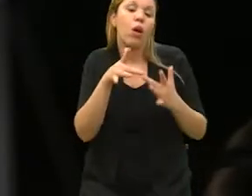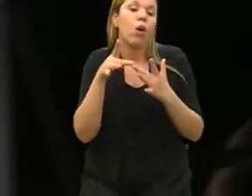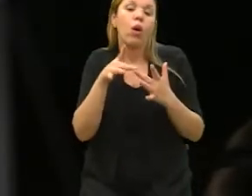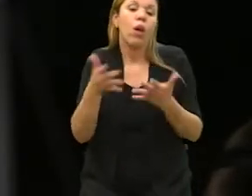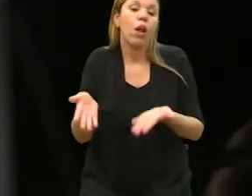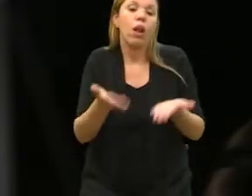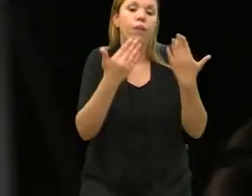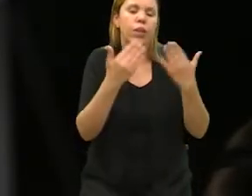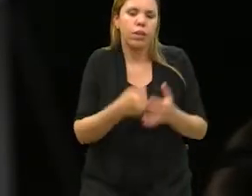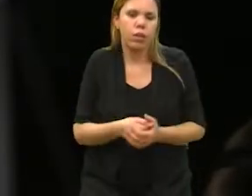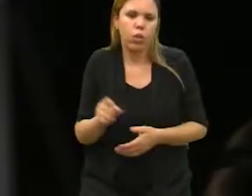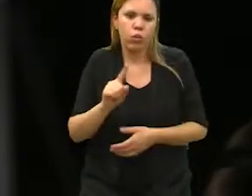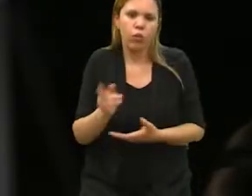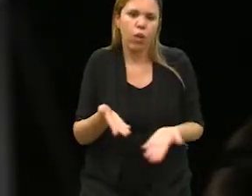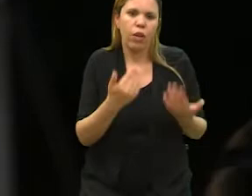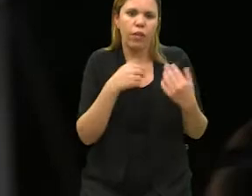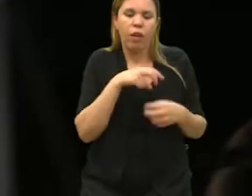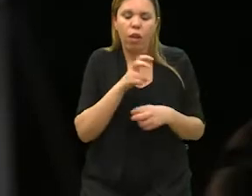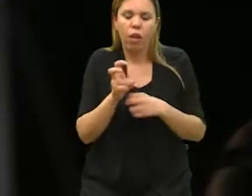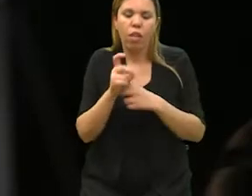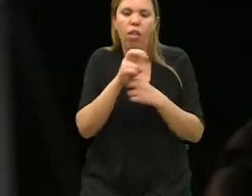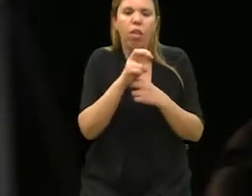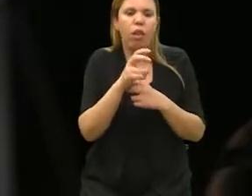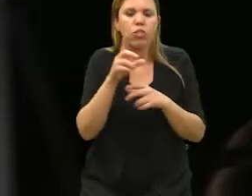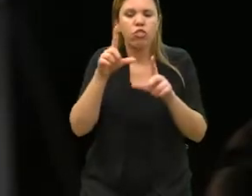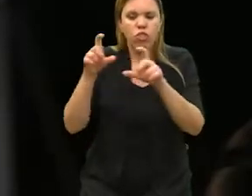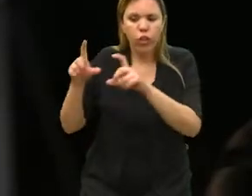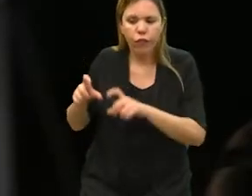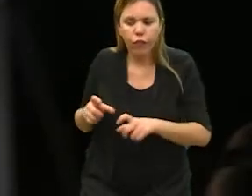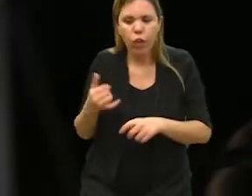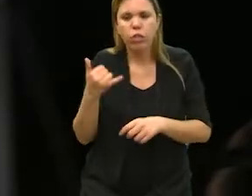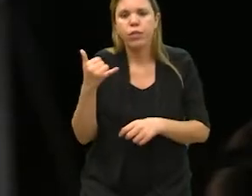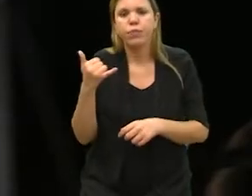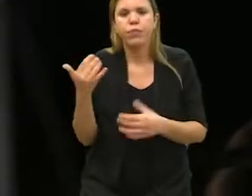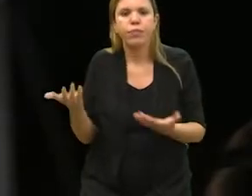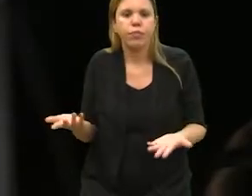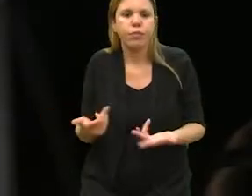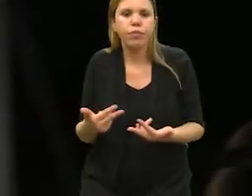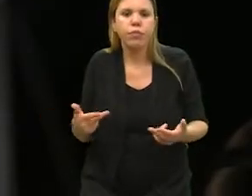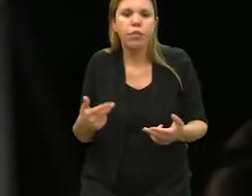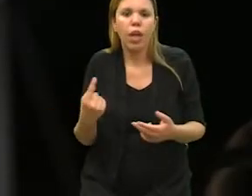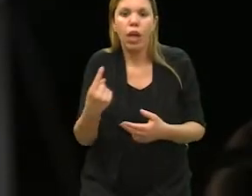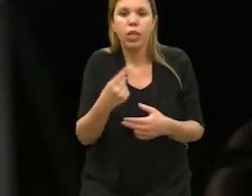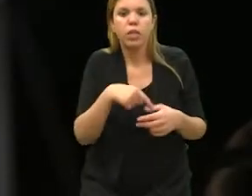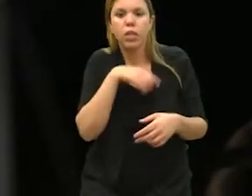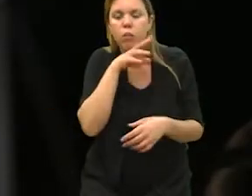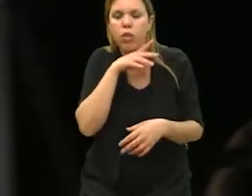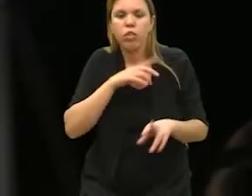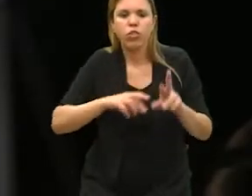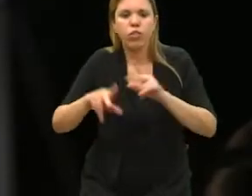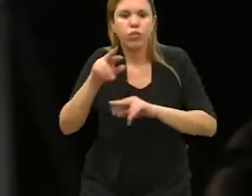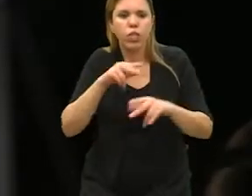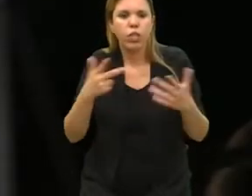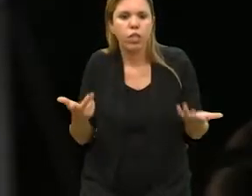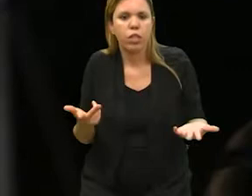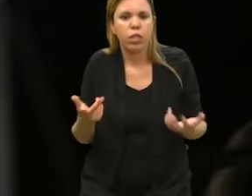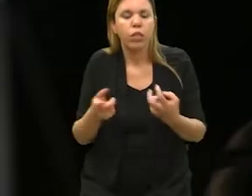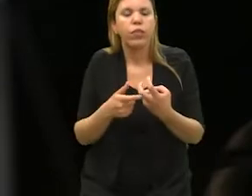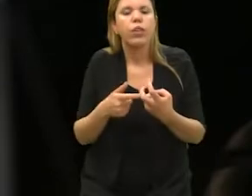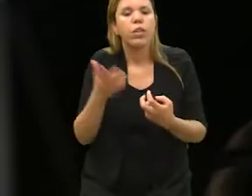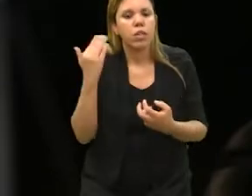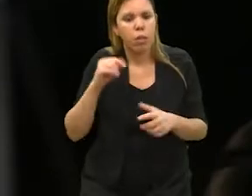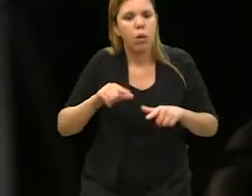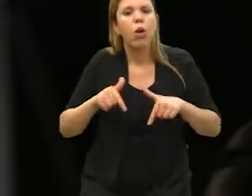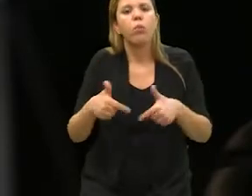teve contato, levar. Não vou levar o escorpião. Tenta tirar uma foto com o celular, alguma coisa assim, porque cada animal tem uma pessoa diferente, então o veterinário até